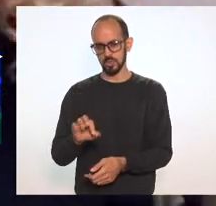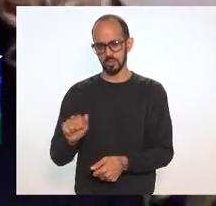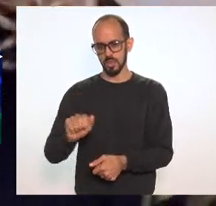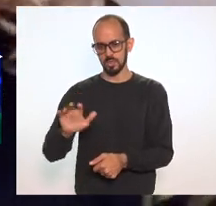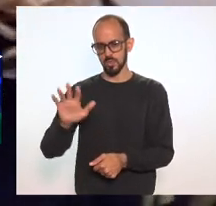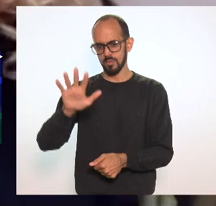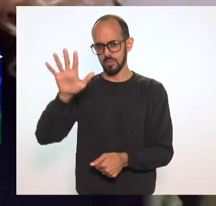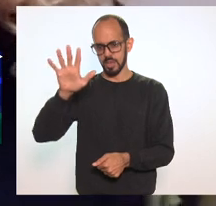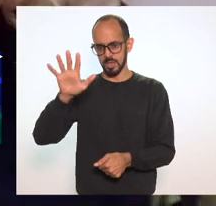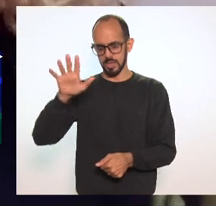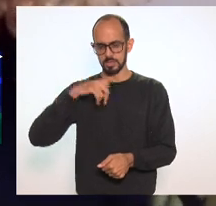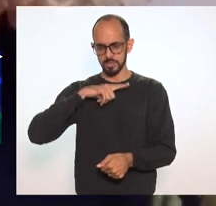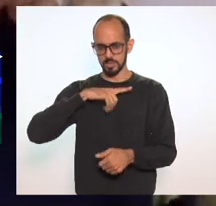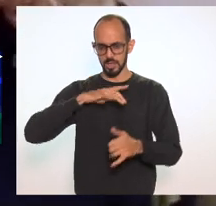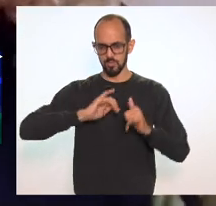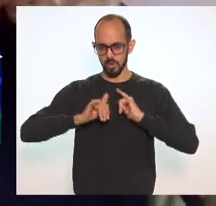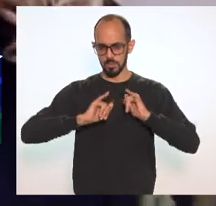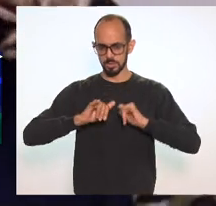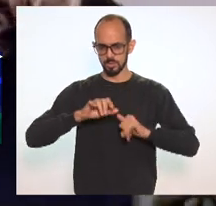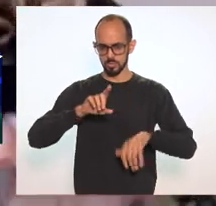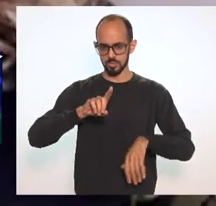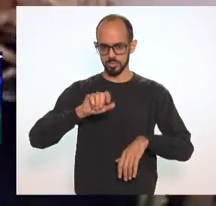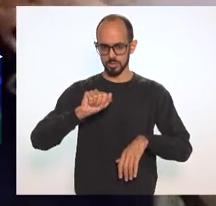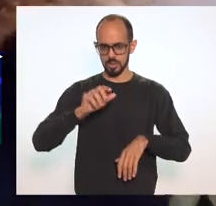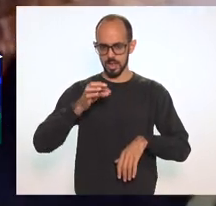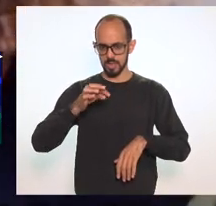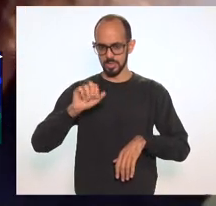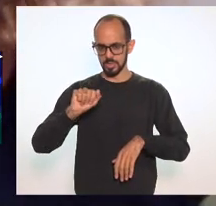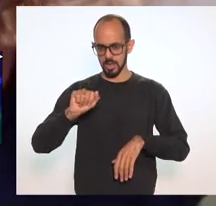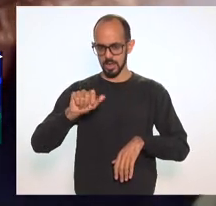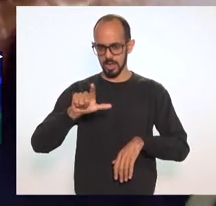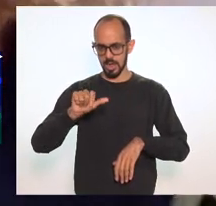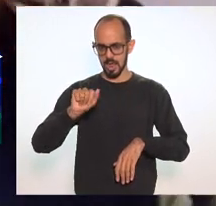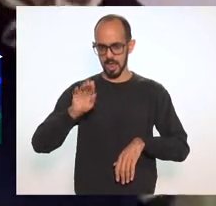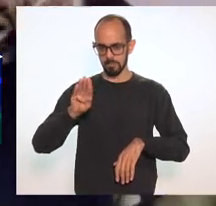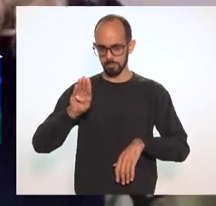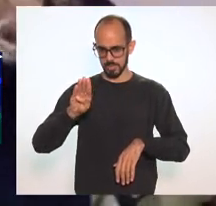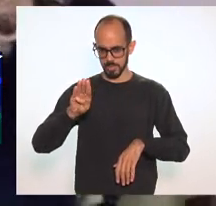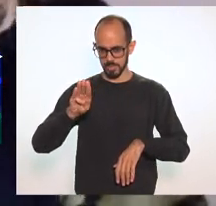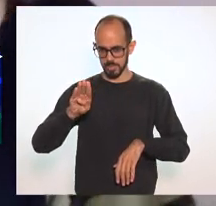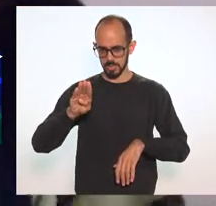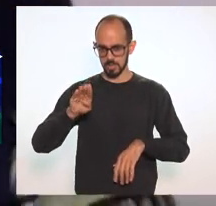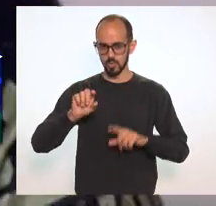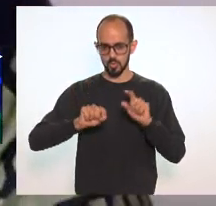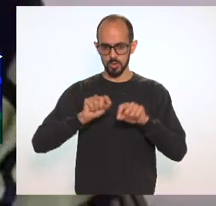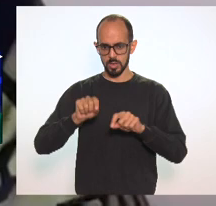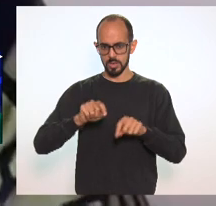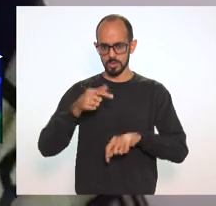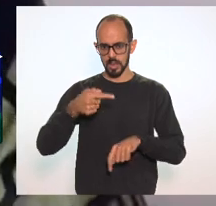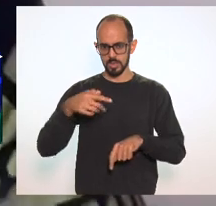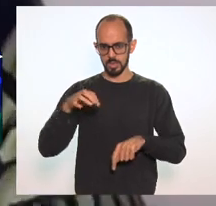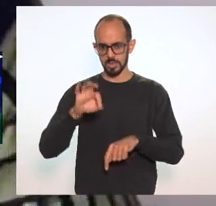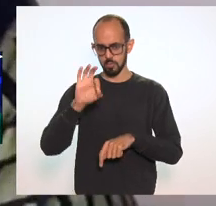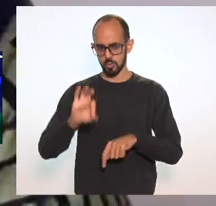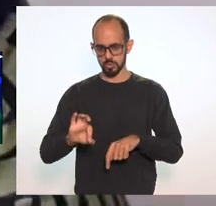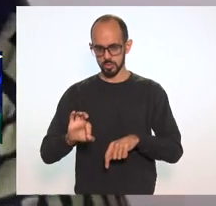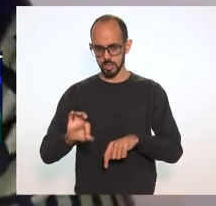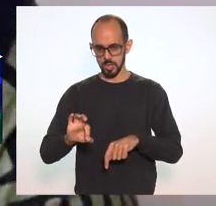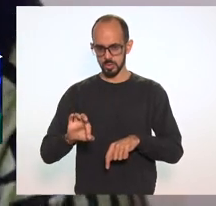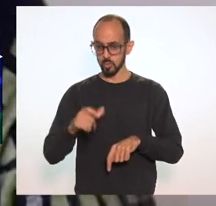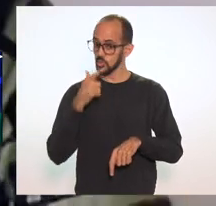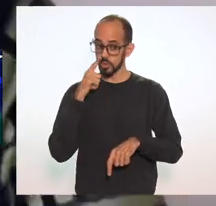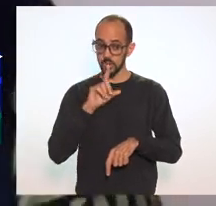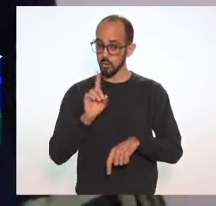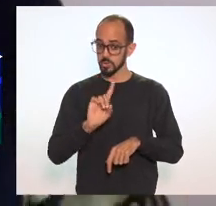data lábio o laboratório de análise e produção de dados diretamente da favela setenta por cento dos lares na favela não